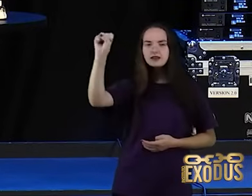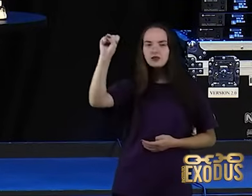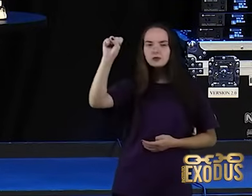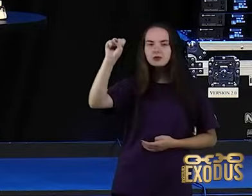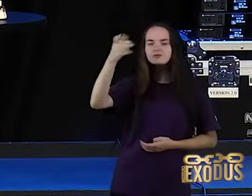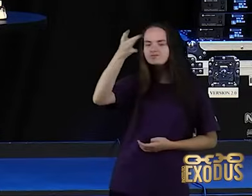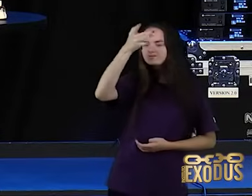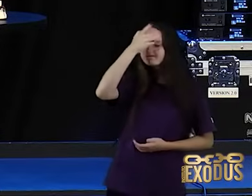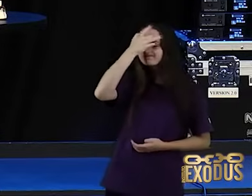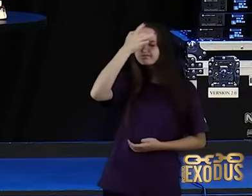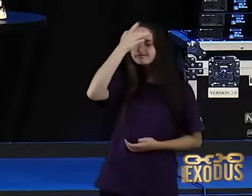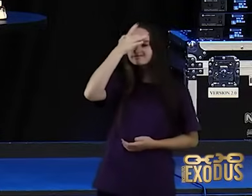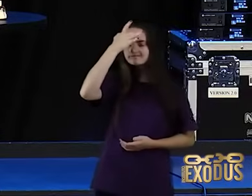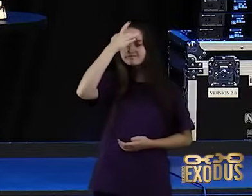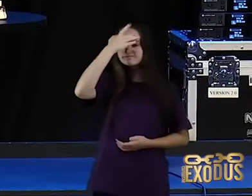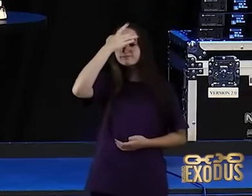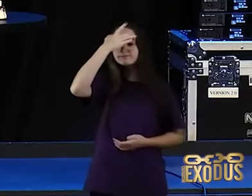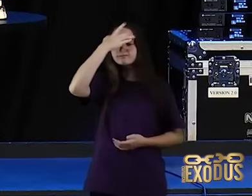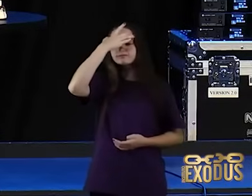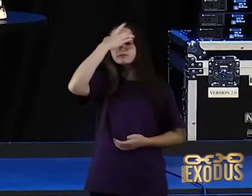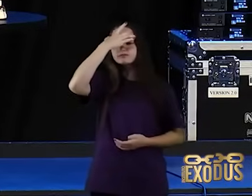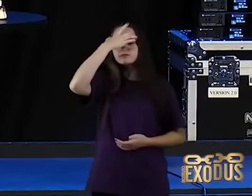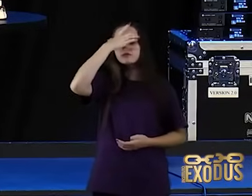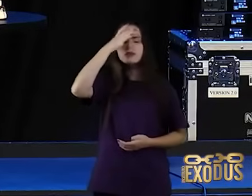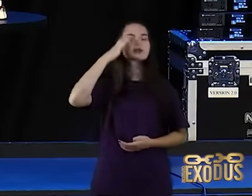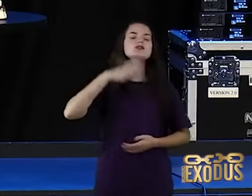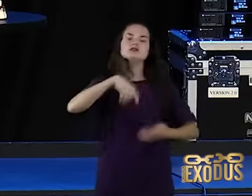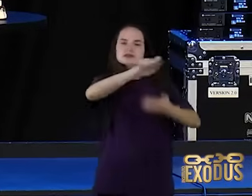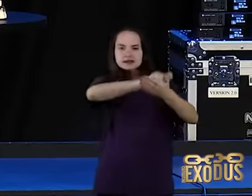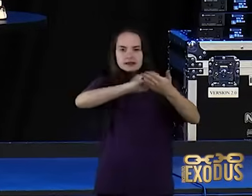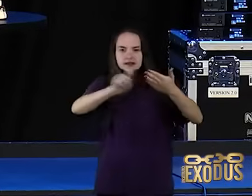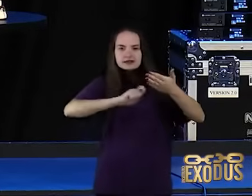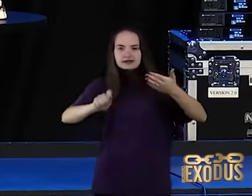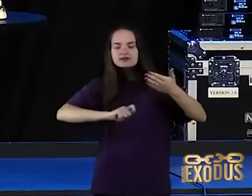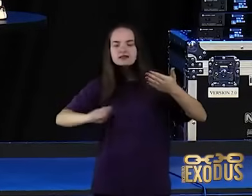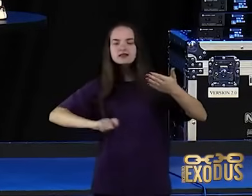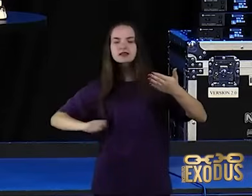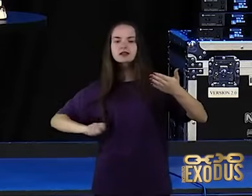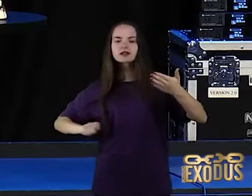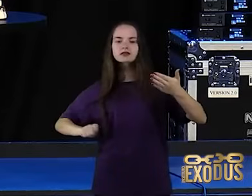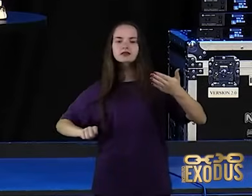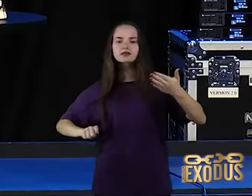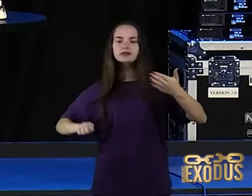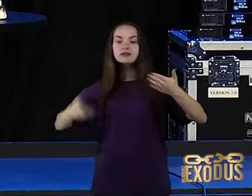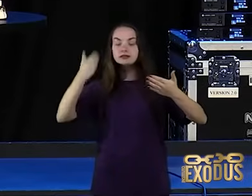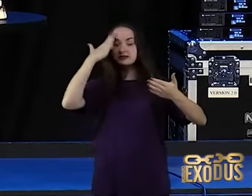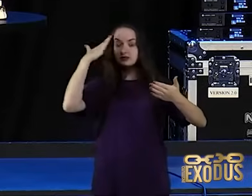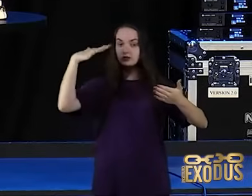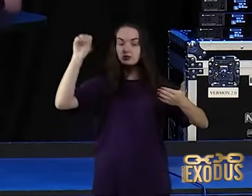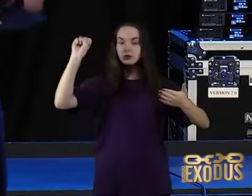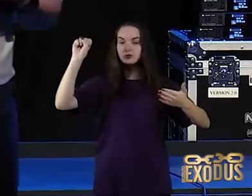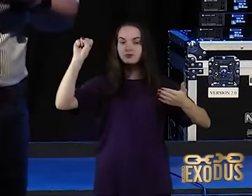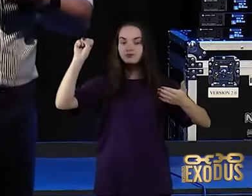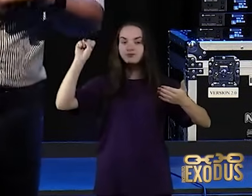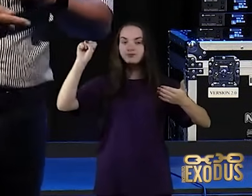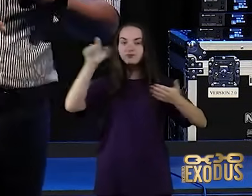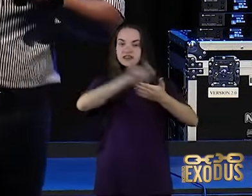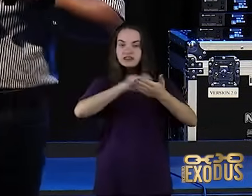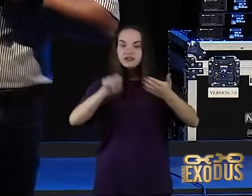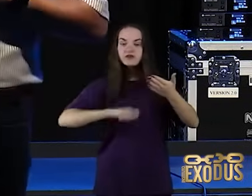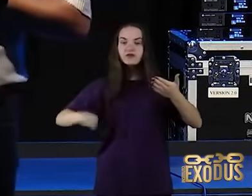mente e ele ele escreve aquilo que ele faz Salomão ele escreveu